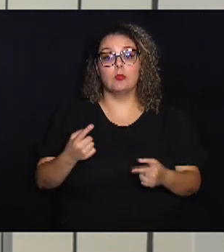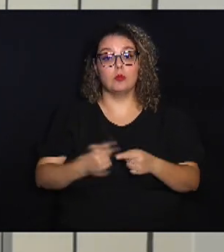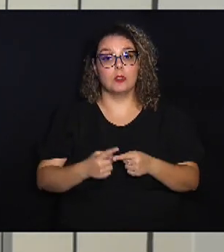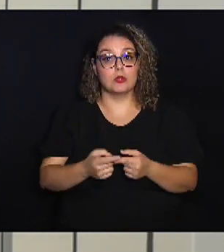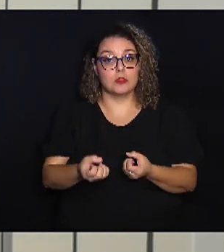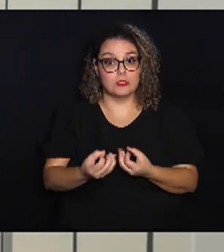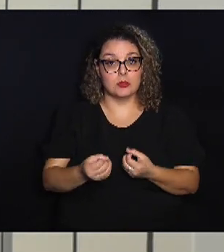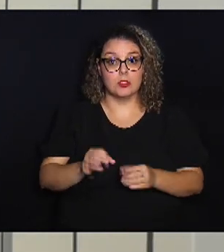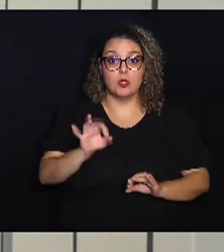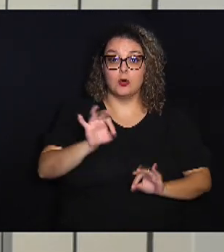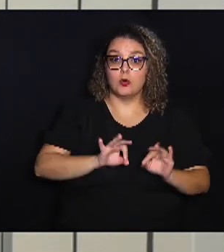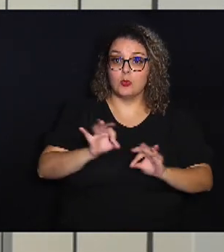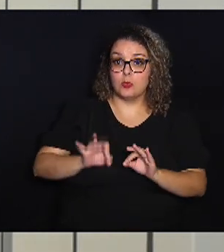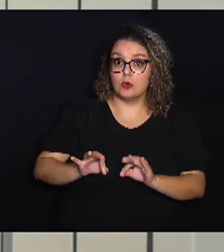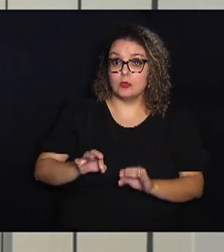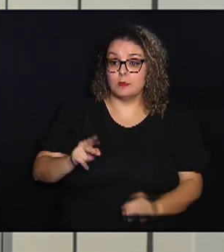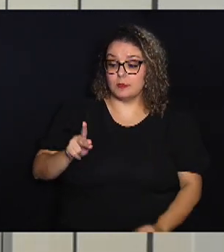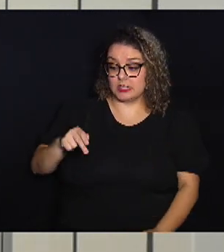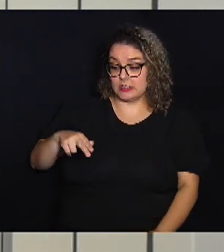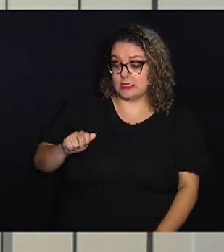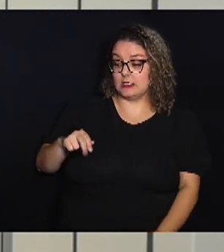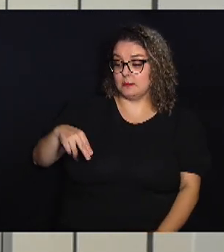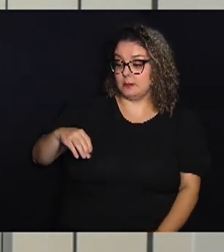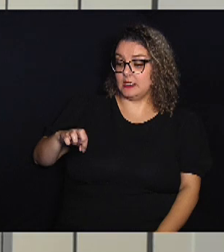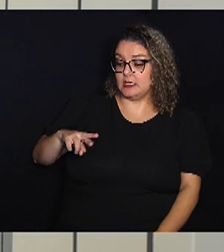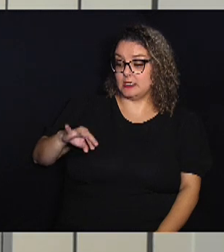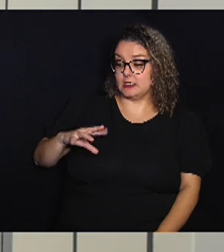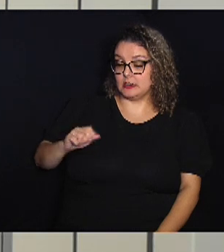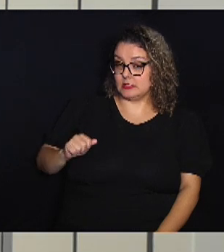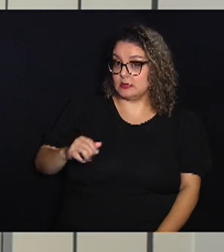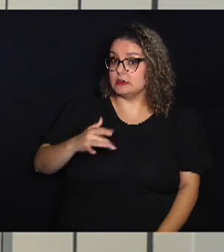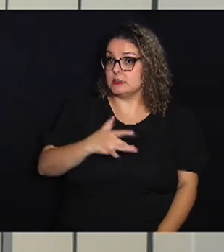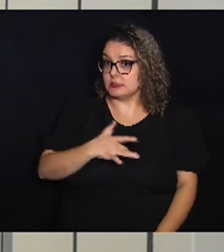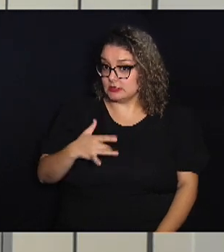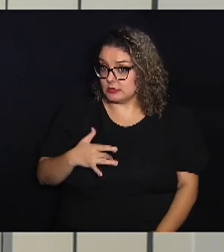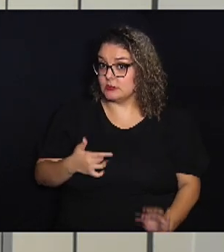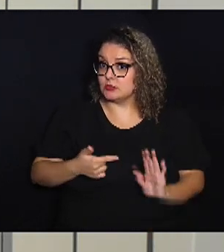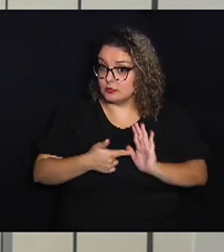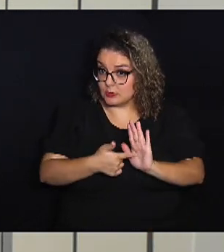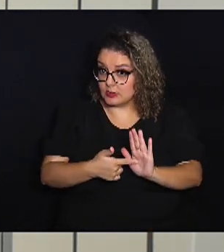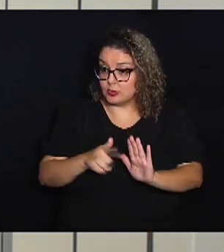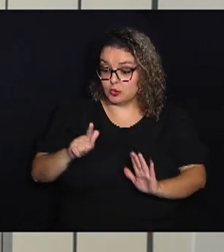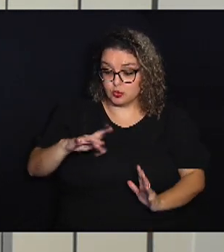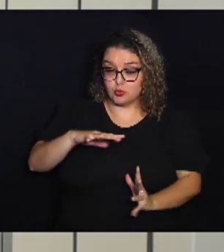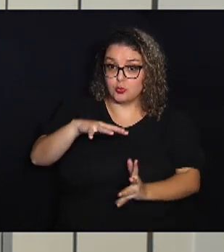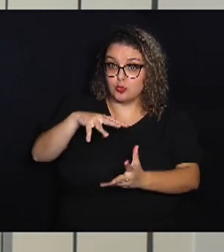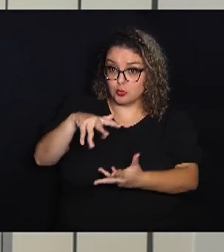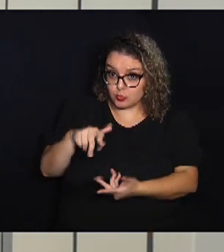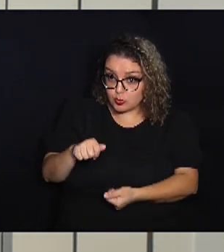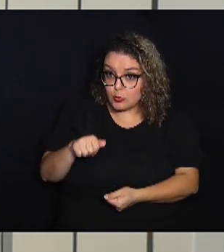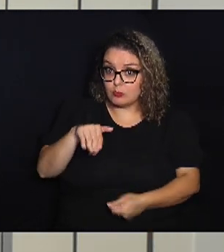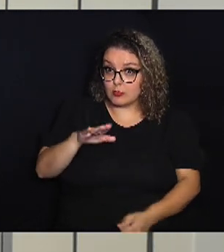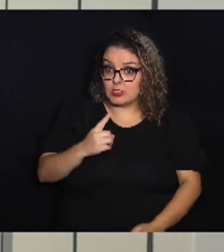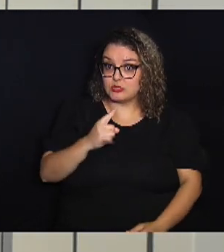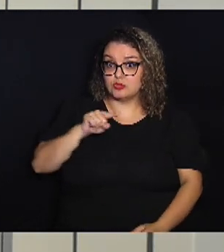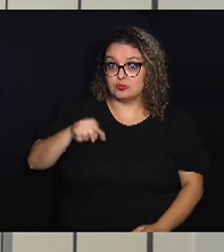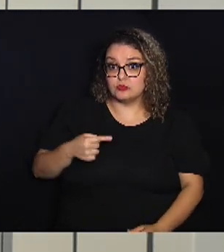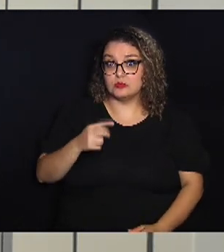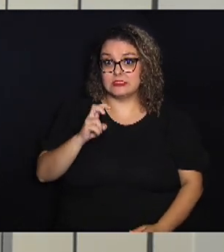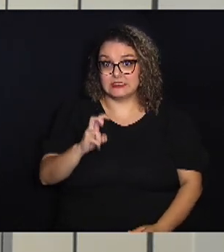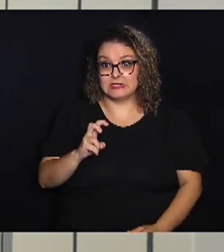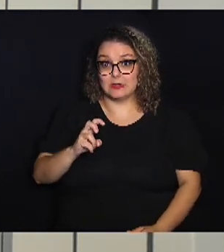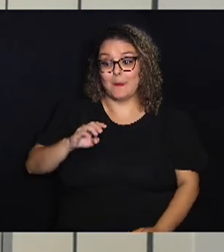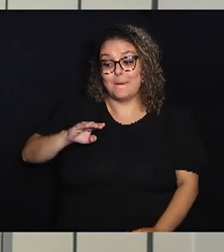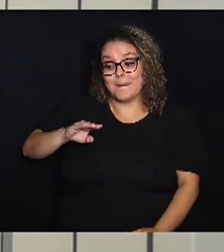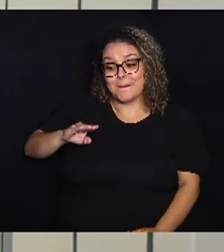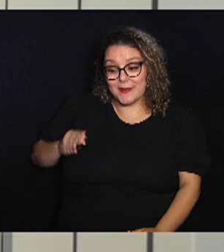da Organização Pan-Americana da Saúde apontam que, globalmente, mais de 1,5